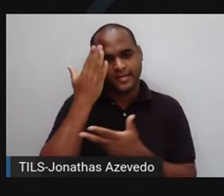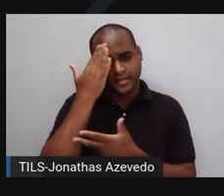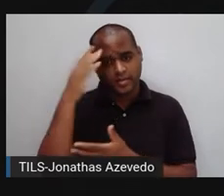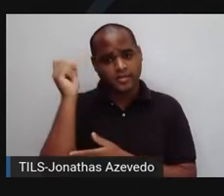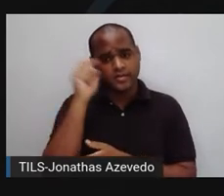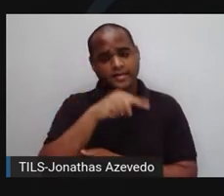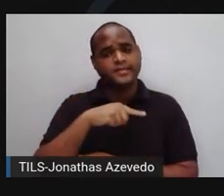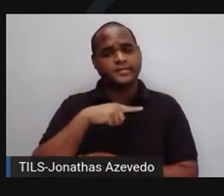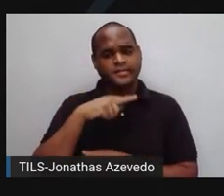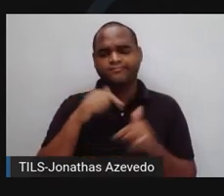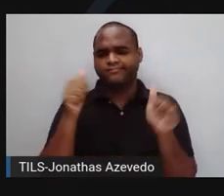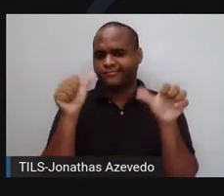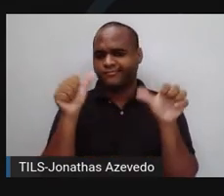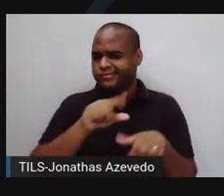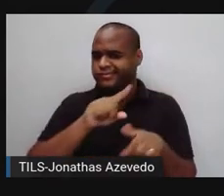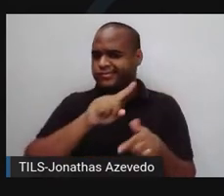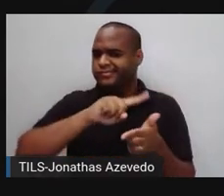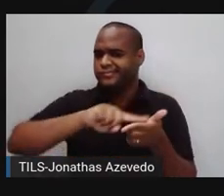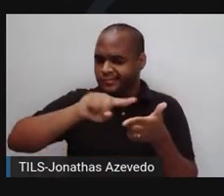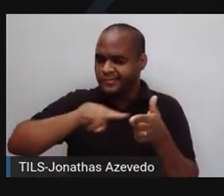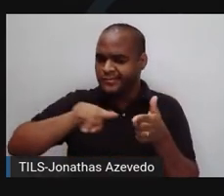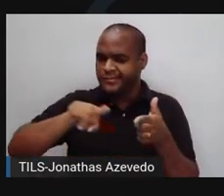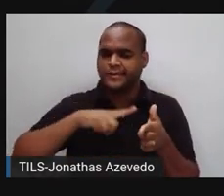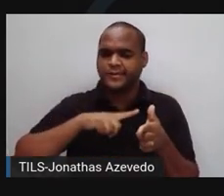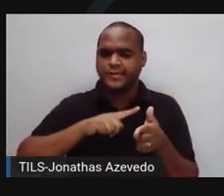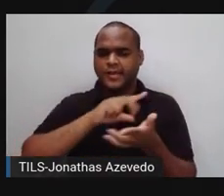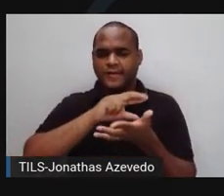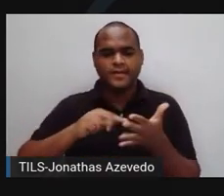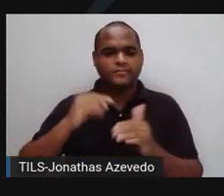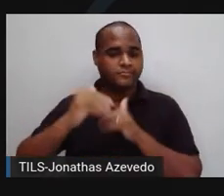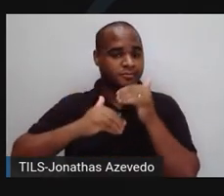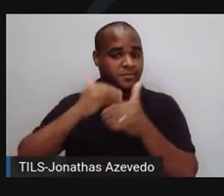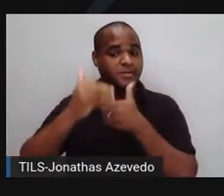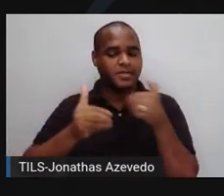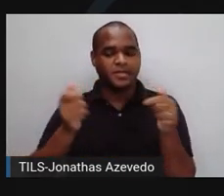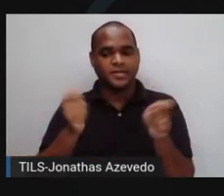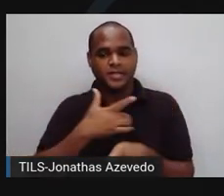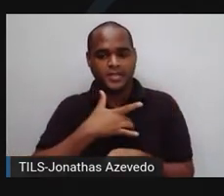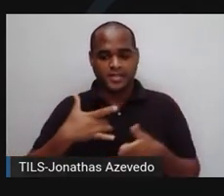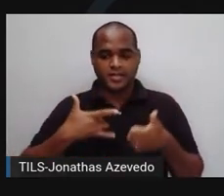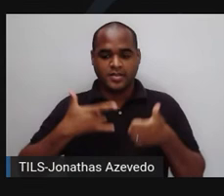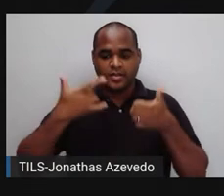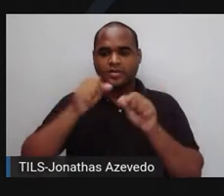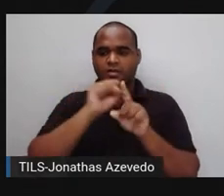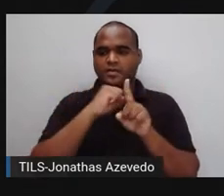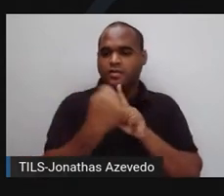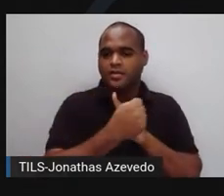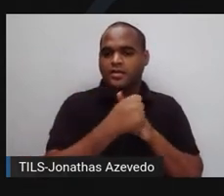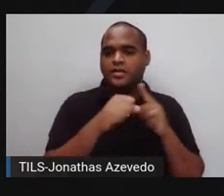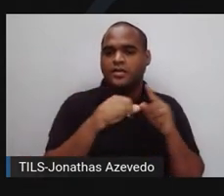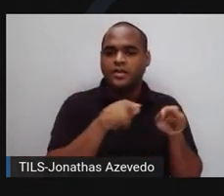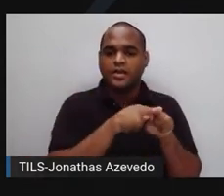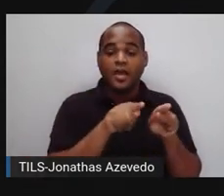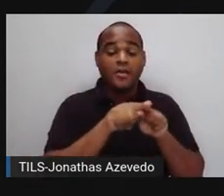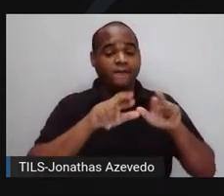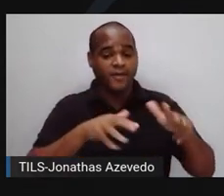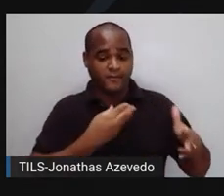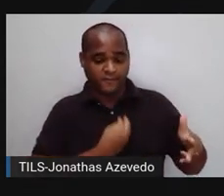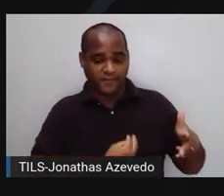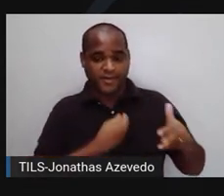grave crise ambiental que põe em risco as atividades produtivas o bem-estar da sociedade e até mesmo a vida na